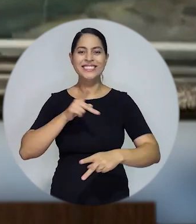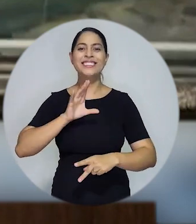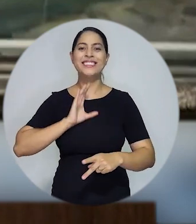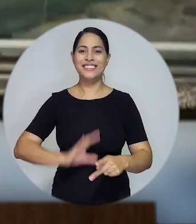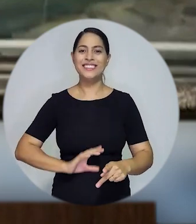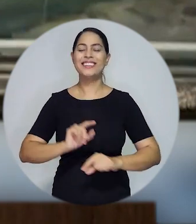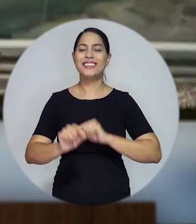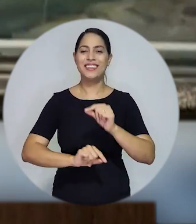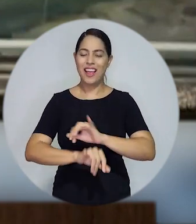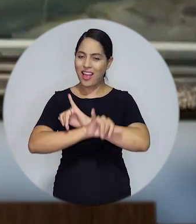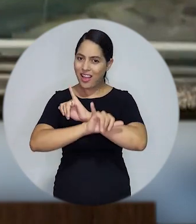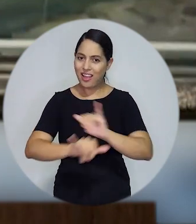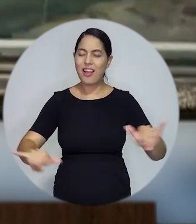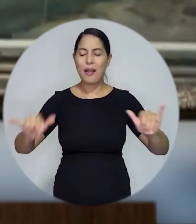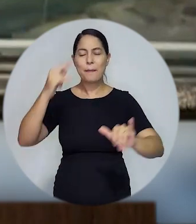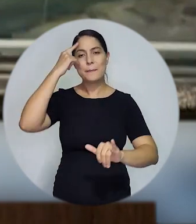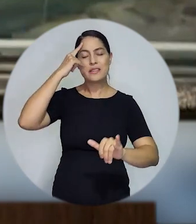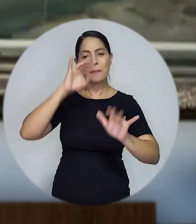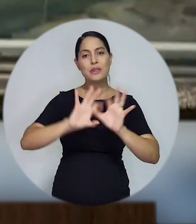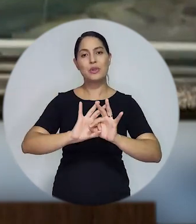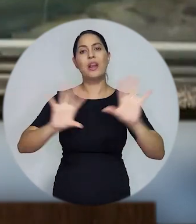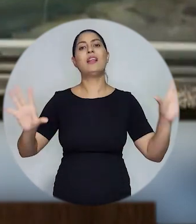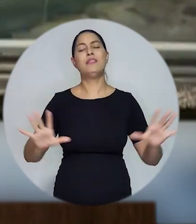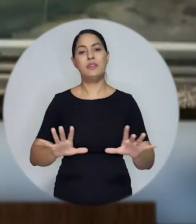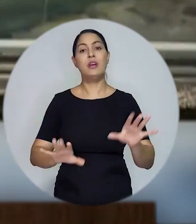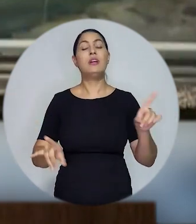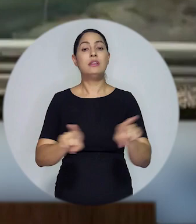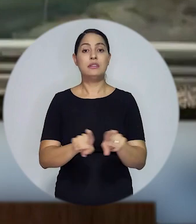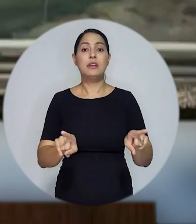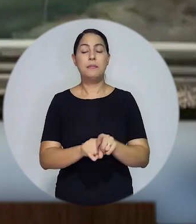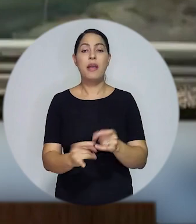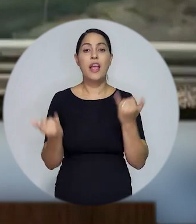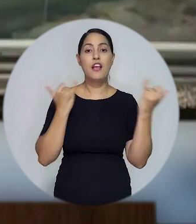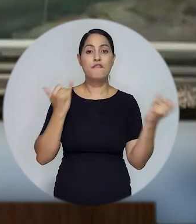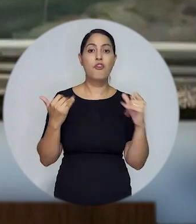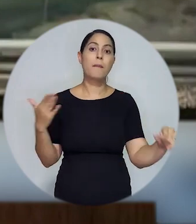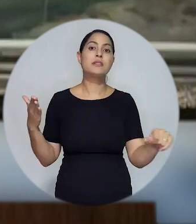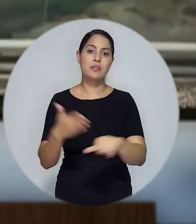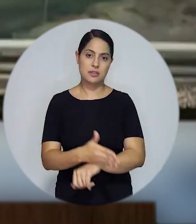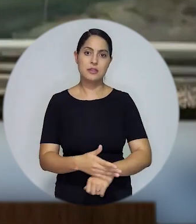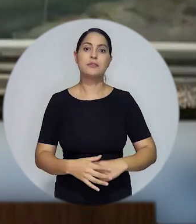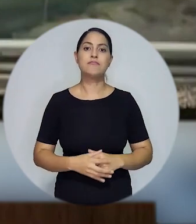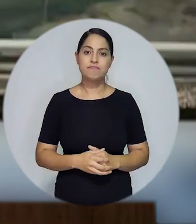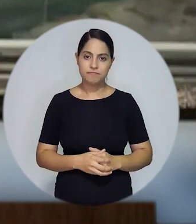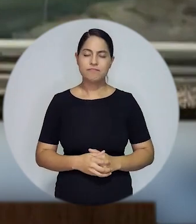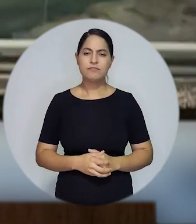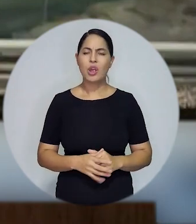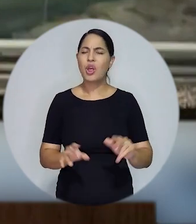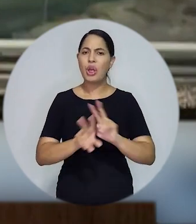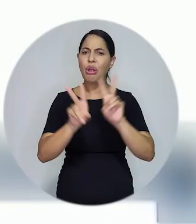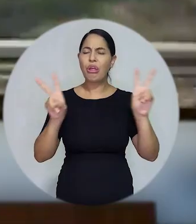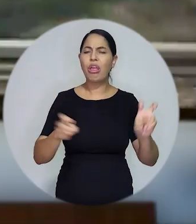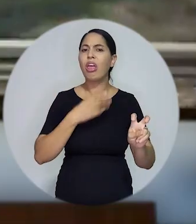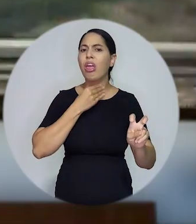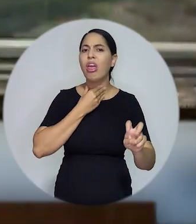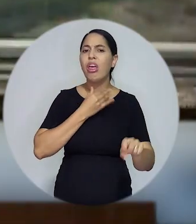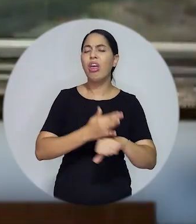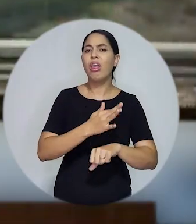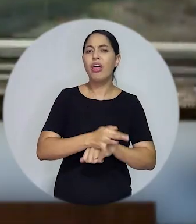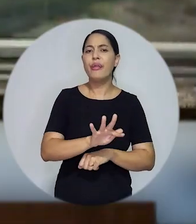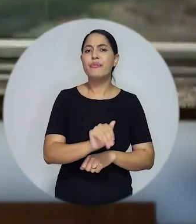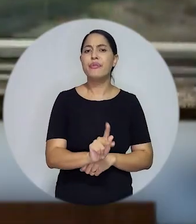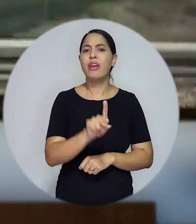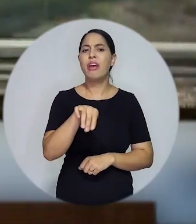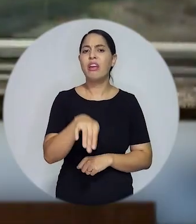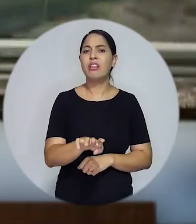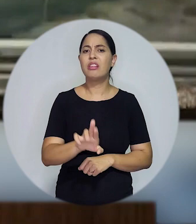deverão ser garantidos aos cidadãos a livre manifestação do pensamento e o acesso à informação. O fenômeno